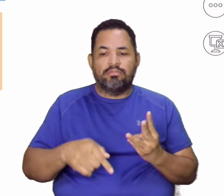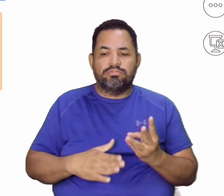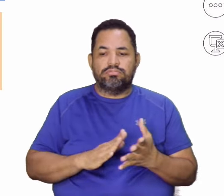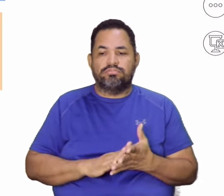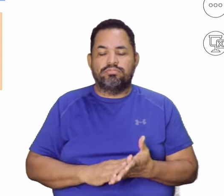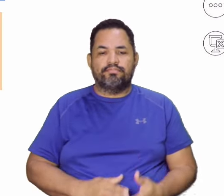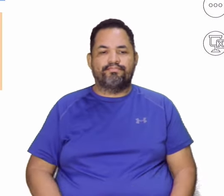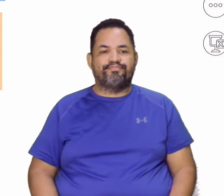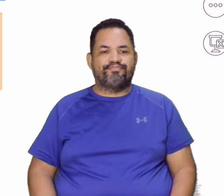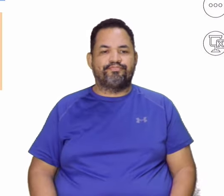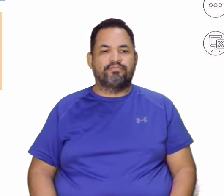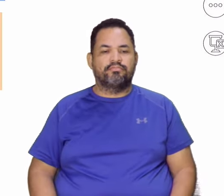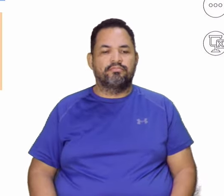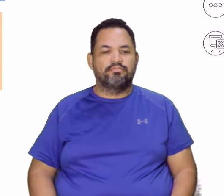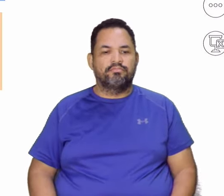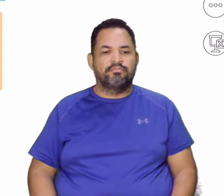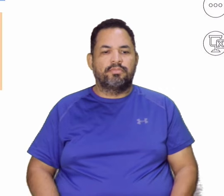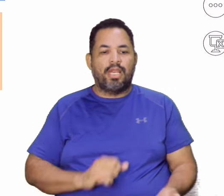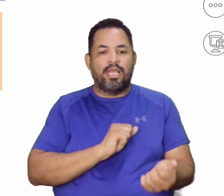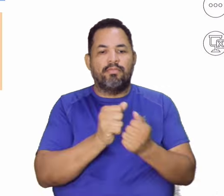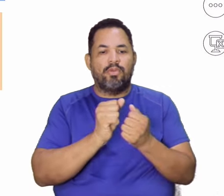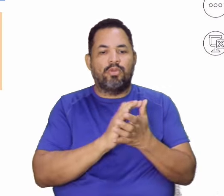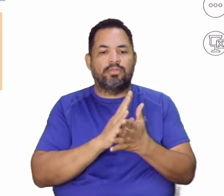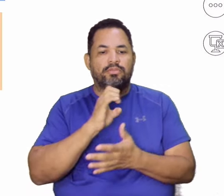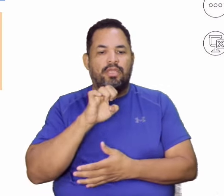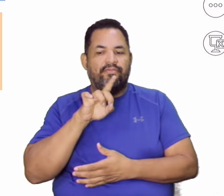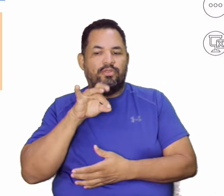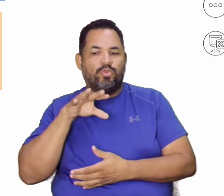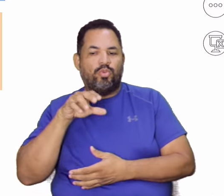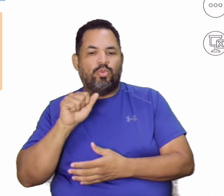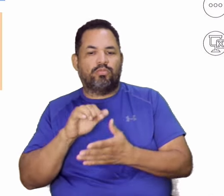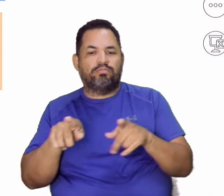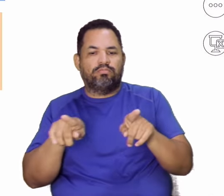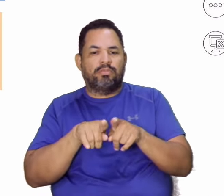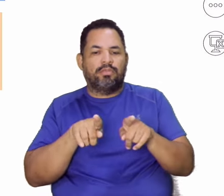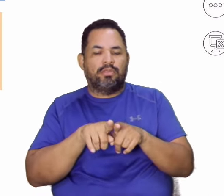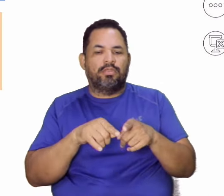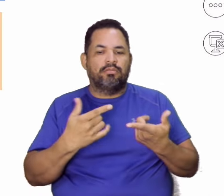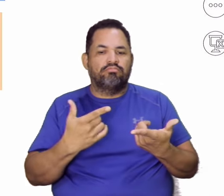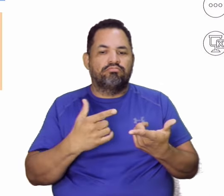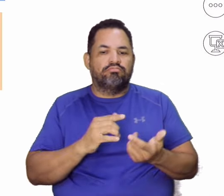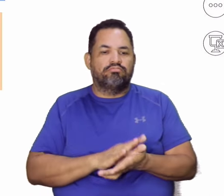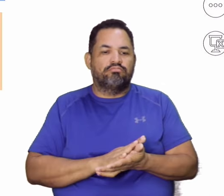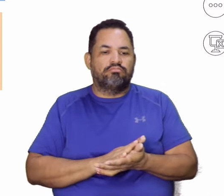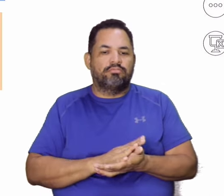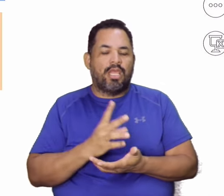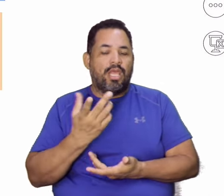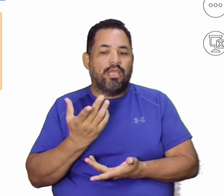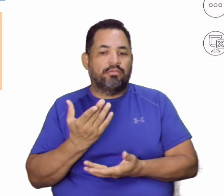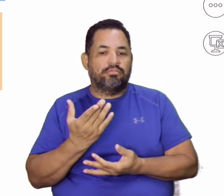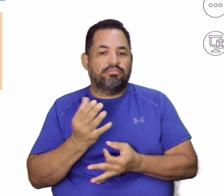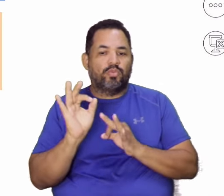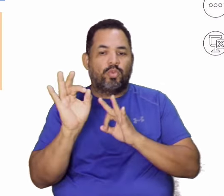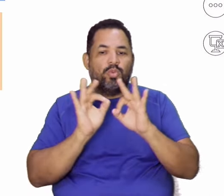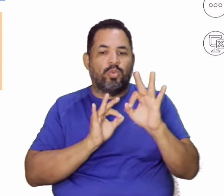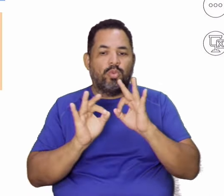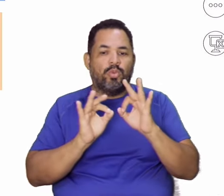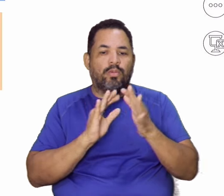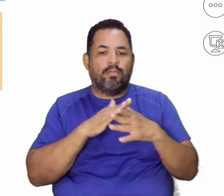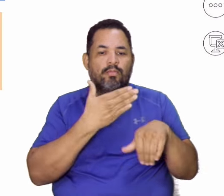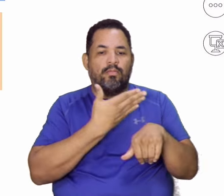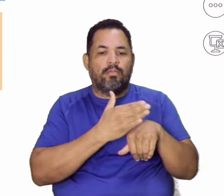aí esses esportes de aventura e também os esportes radicais eles nada mais são do que